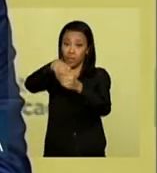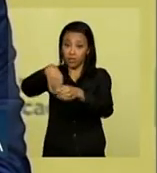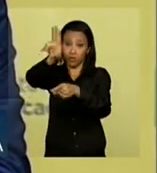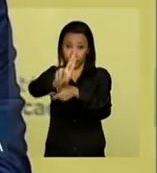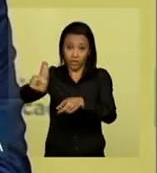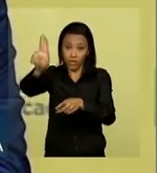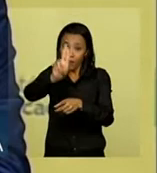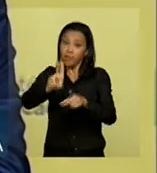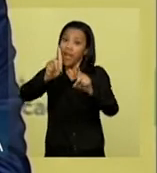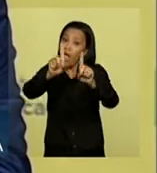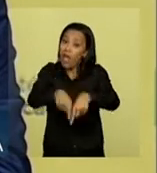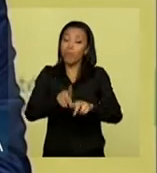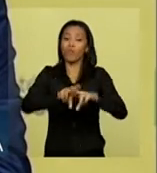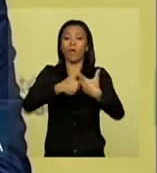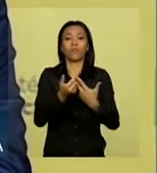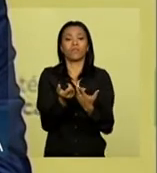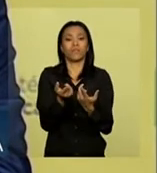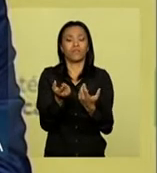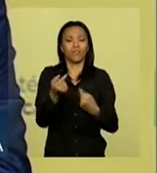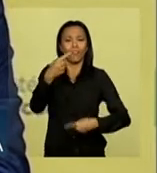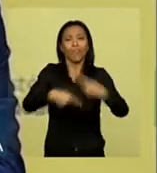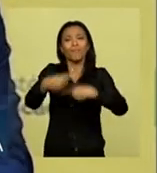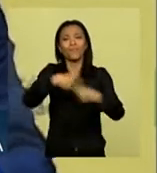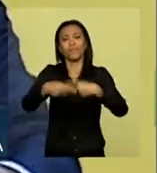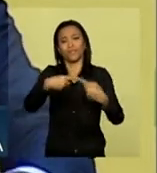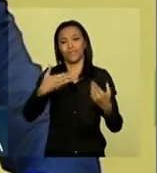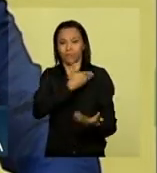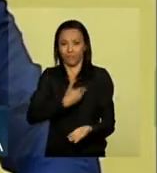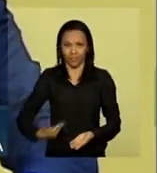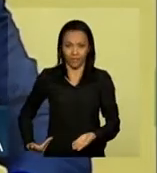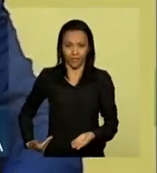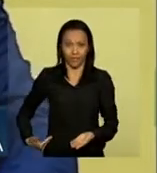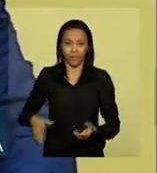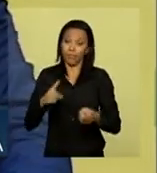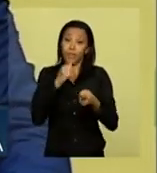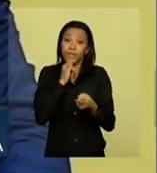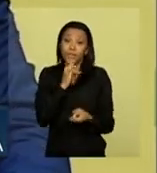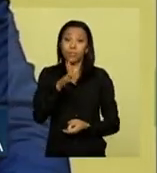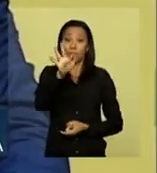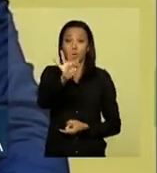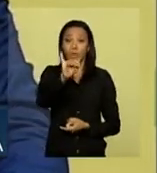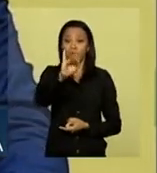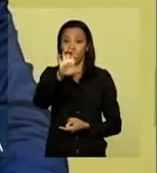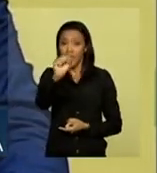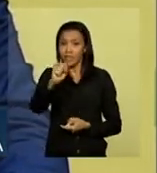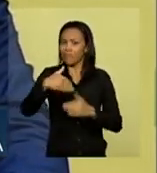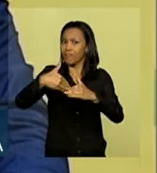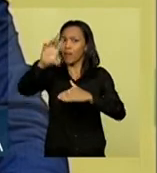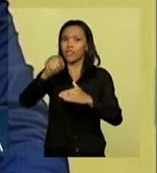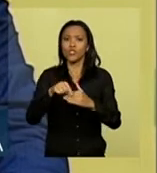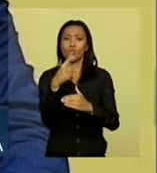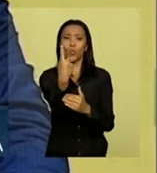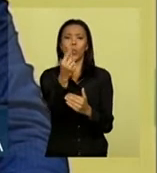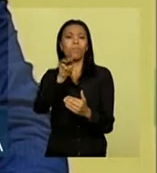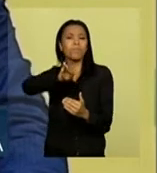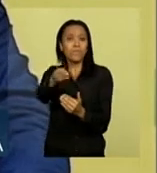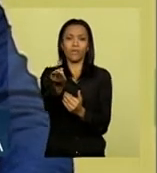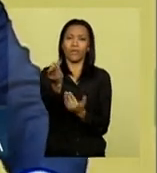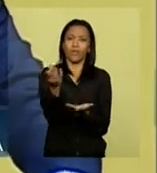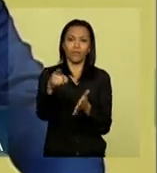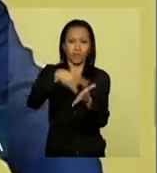hoje são políticas públicas o Fies tem mais de 1 milhão e cem mil contratos